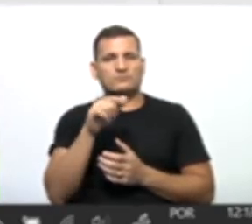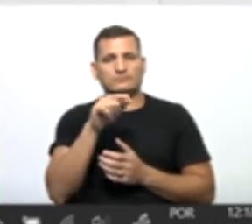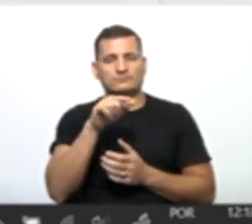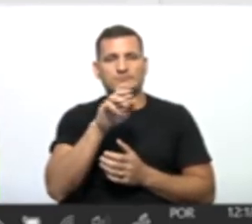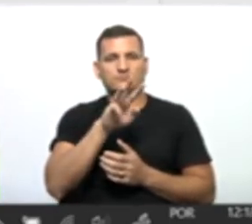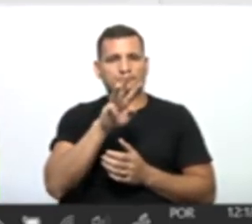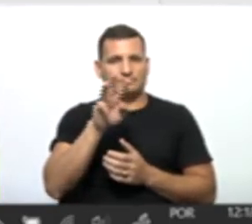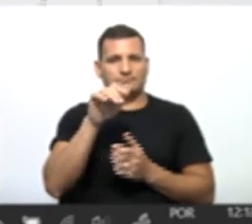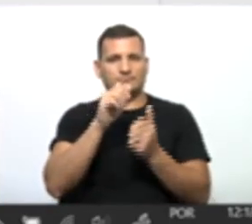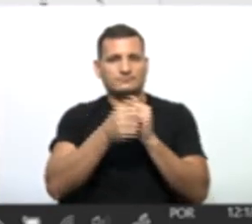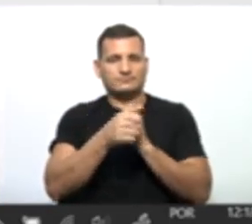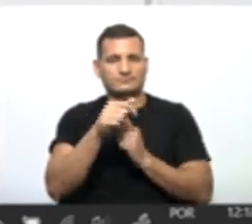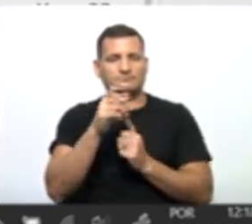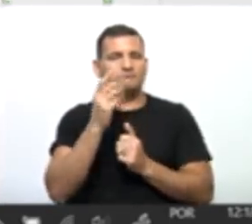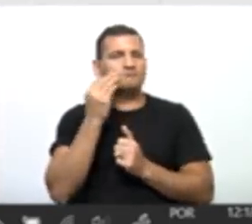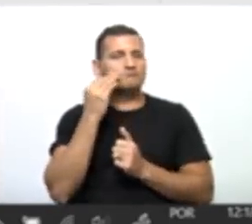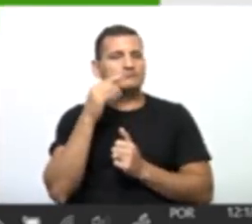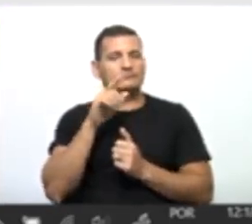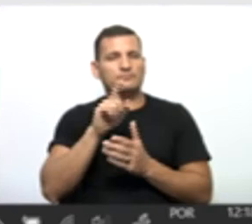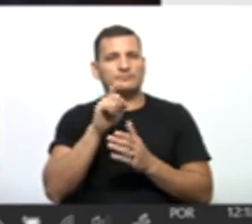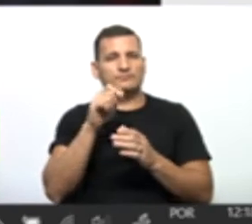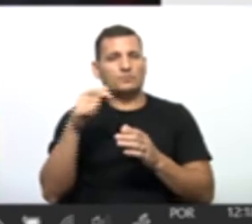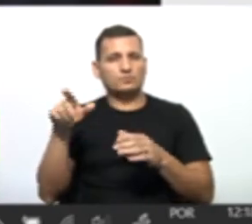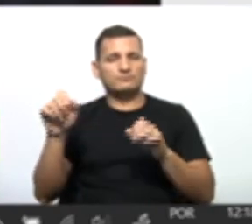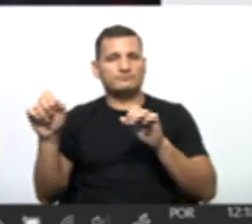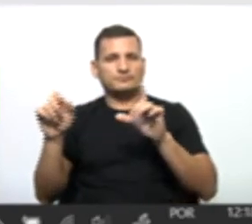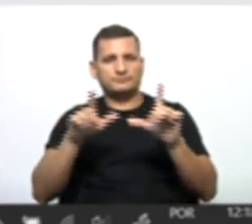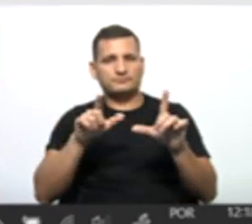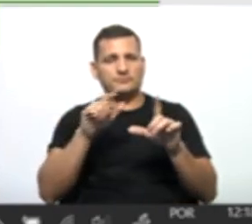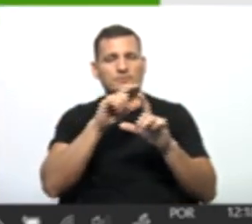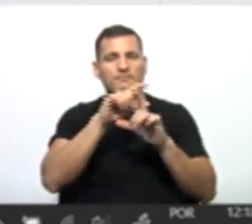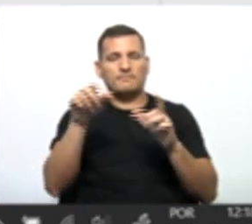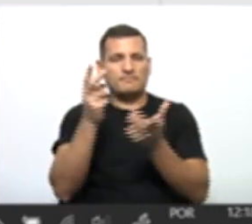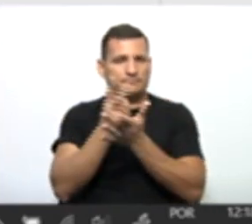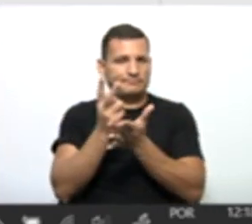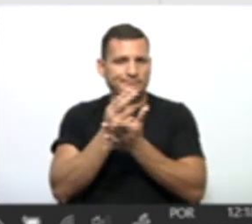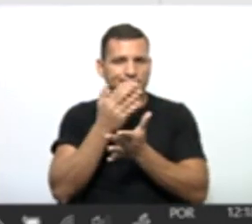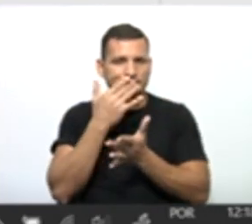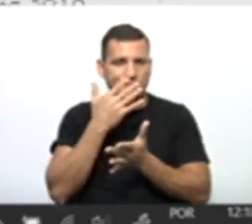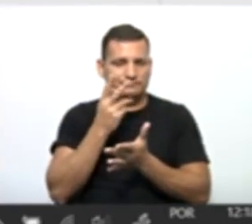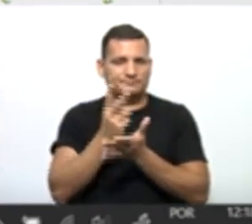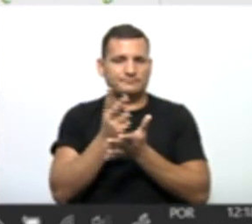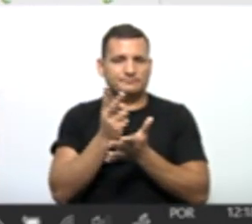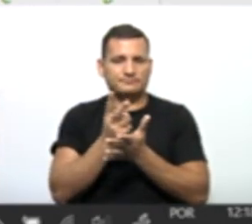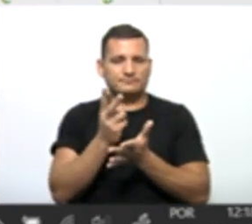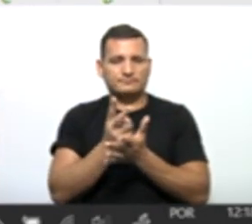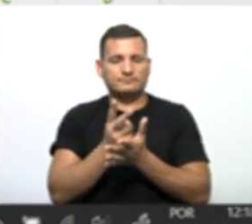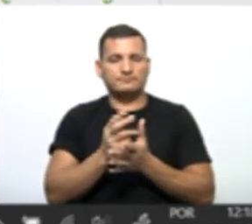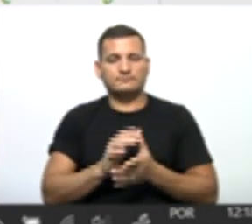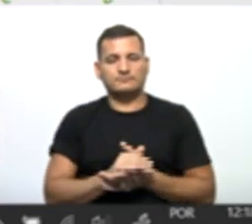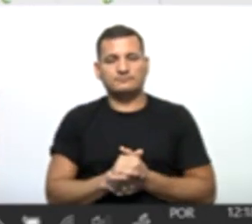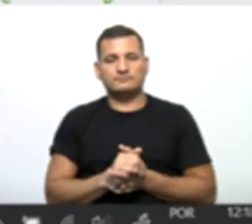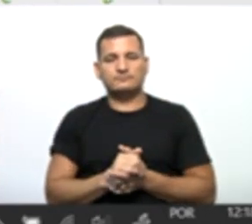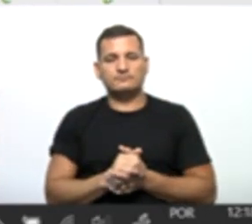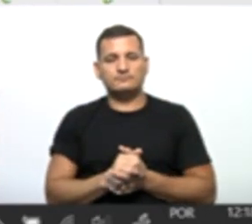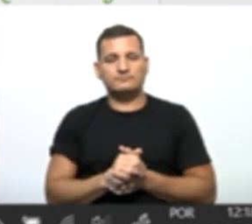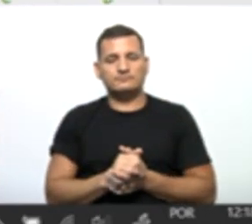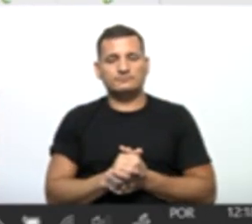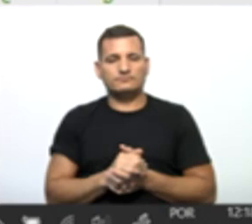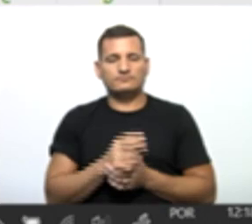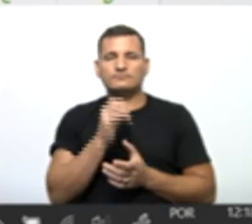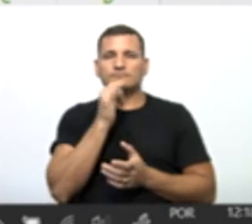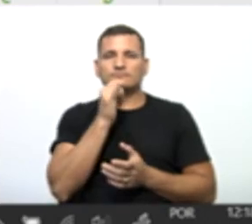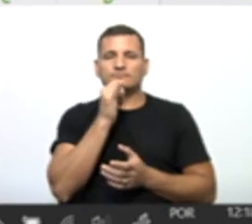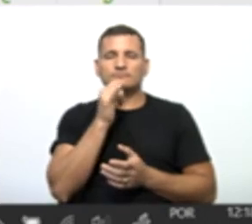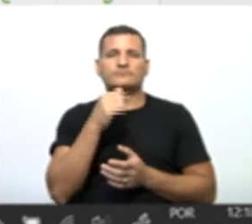ela vai predominar. Só que o que acontece? Outras situações aqui, ó. Por exemplo, se eu fosse perguntar